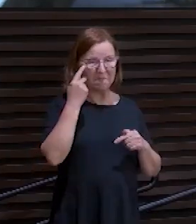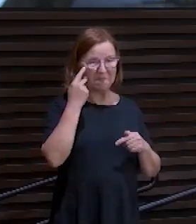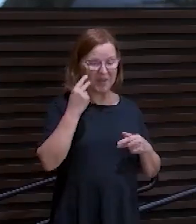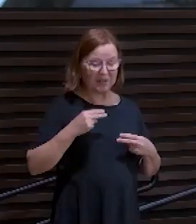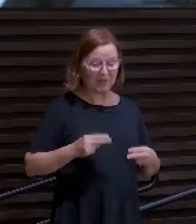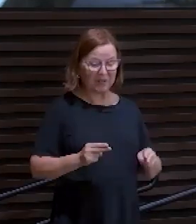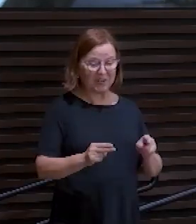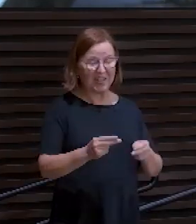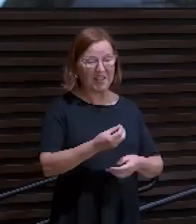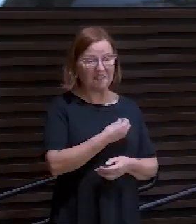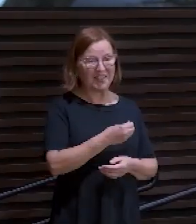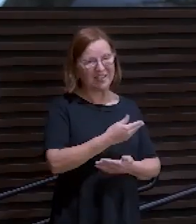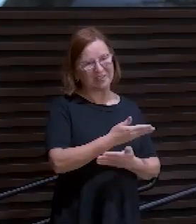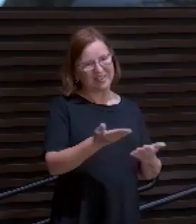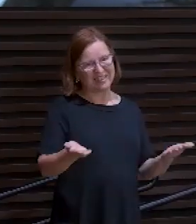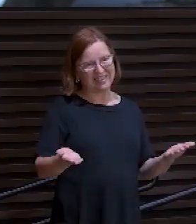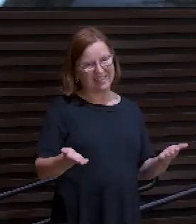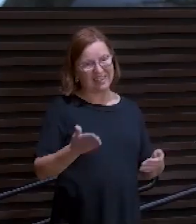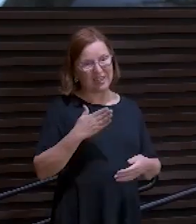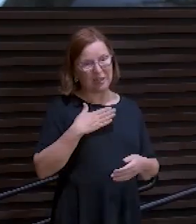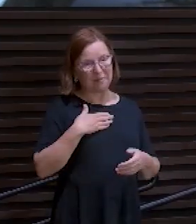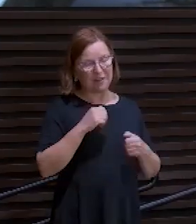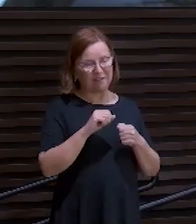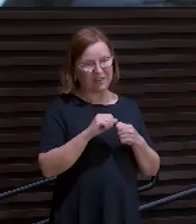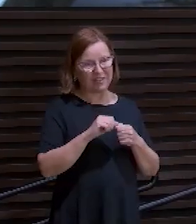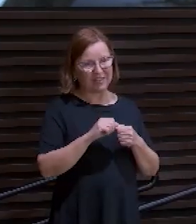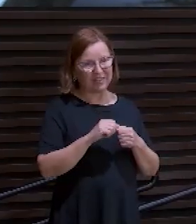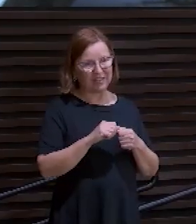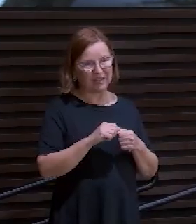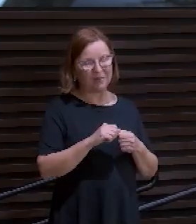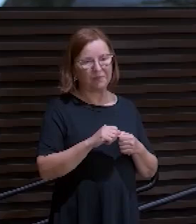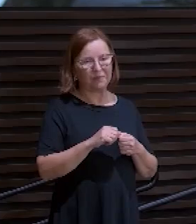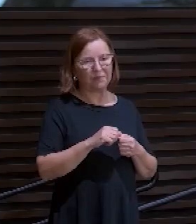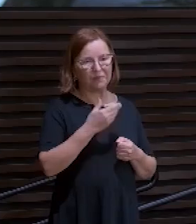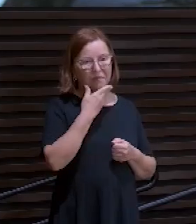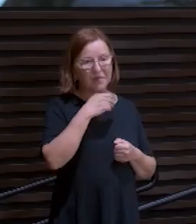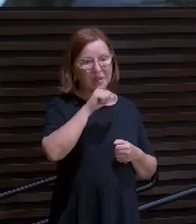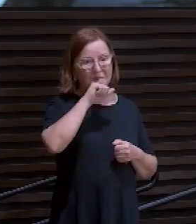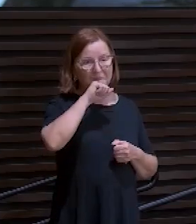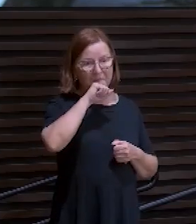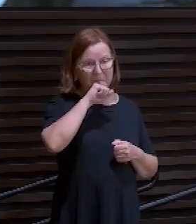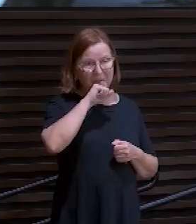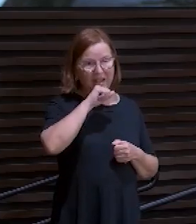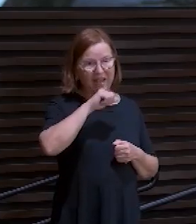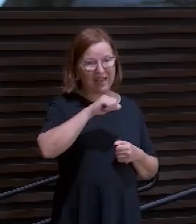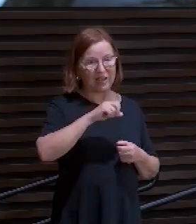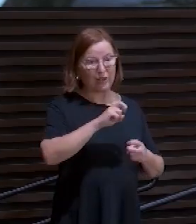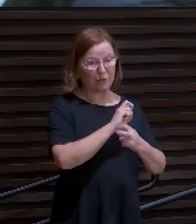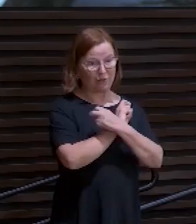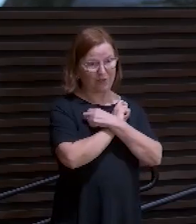vida e para me fazer pai de Faraó, porque assim era chamado o primeiro-ministro do Egito.